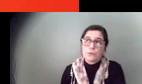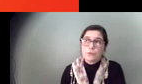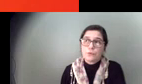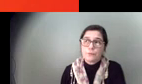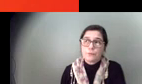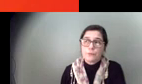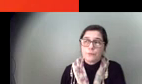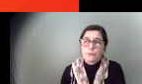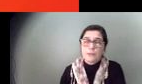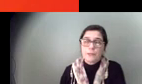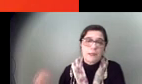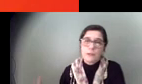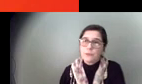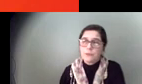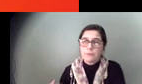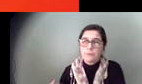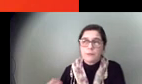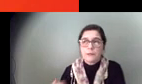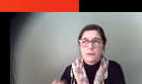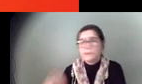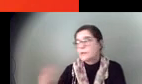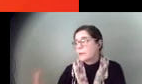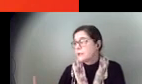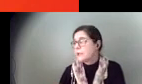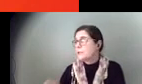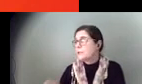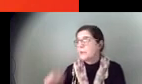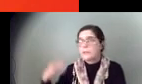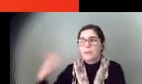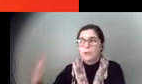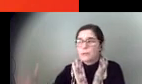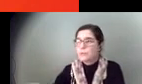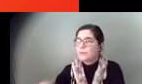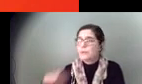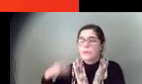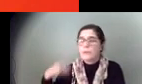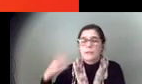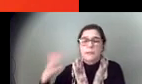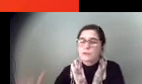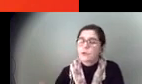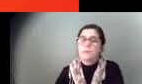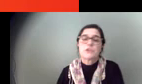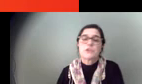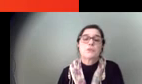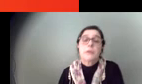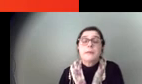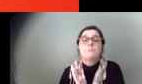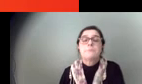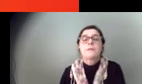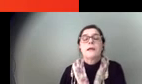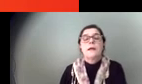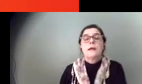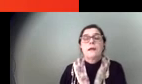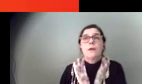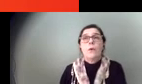um outro trabalho, né? Ele é personal trainer, ou ele trabalha no clube, ou ele está em escola